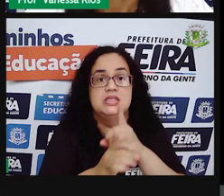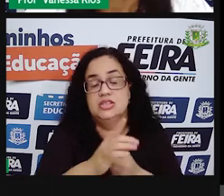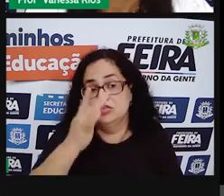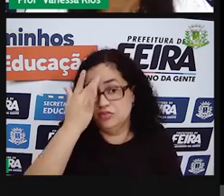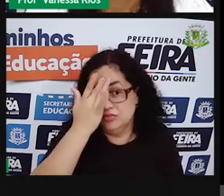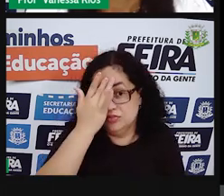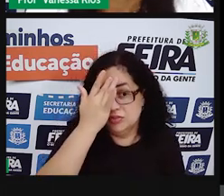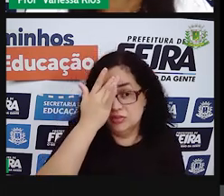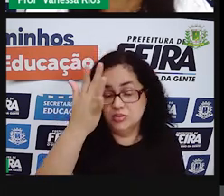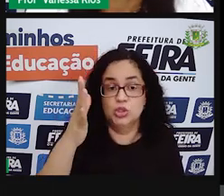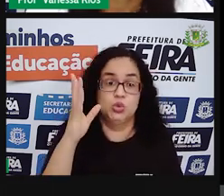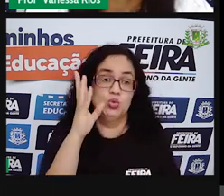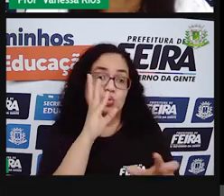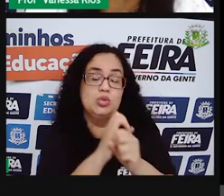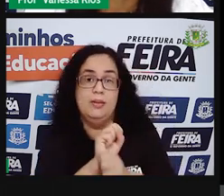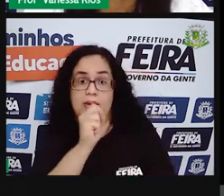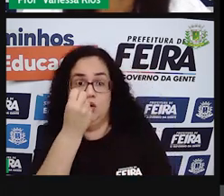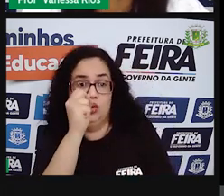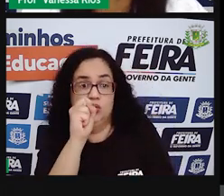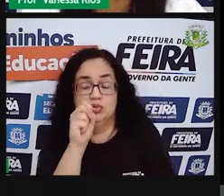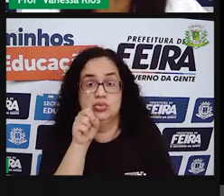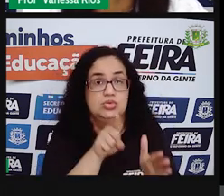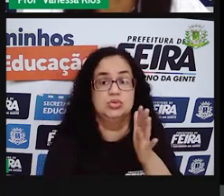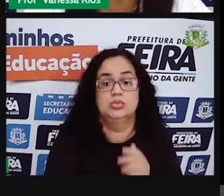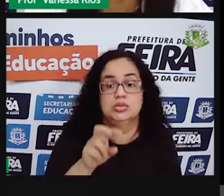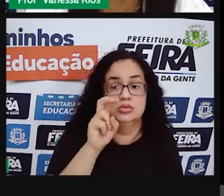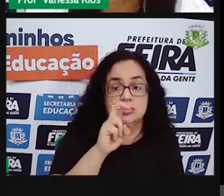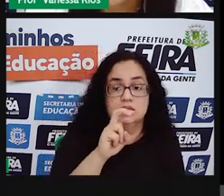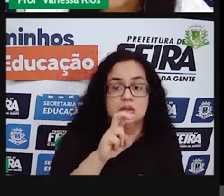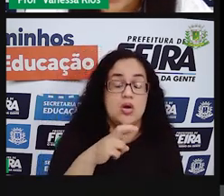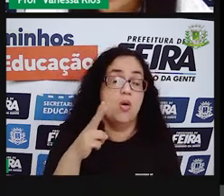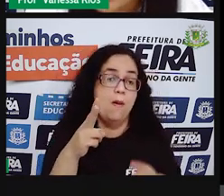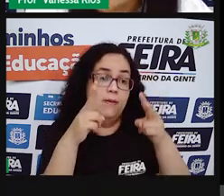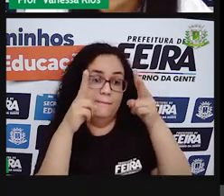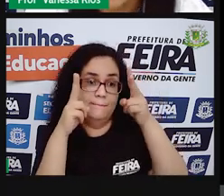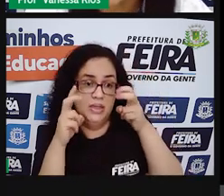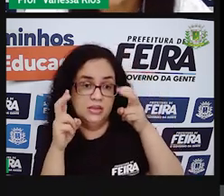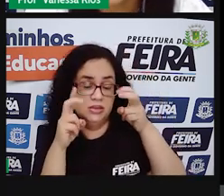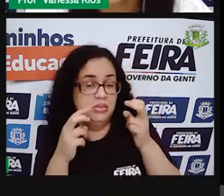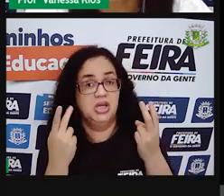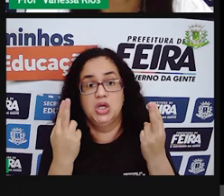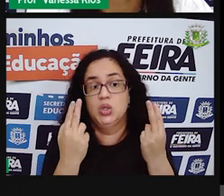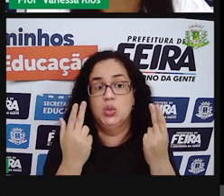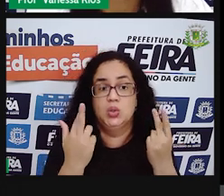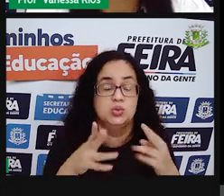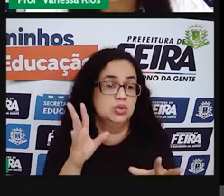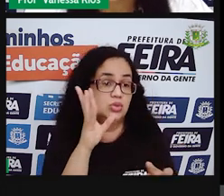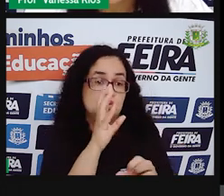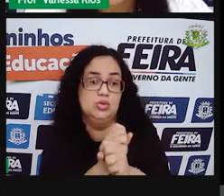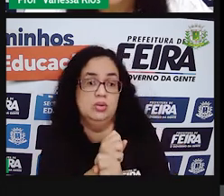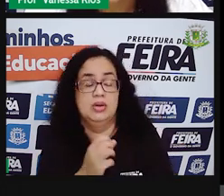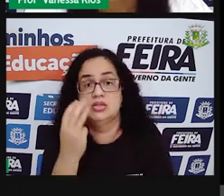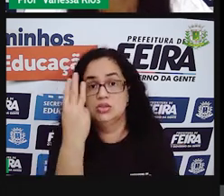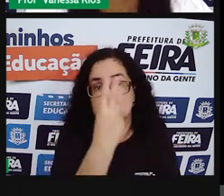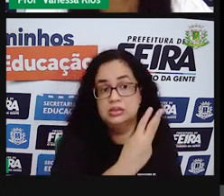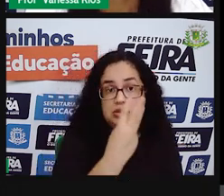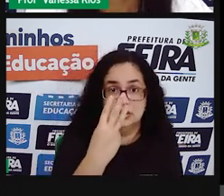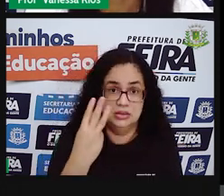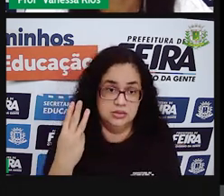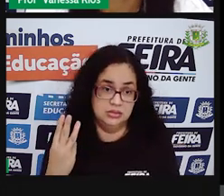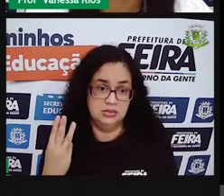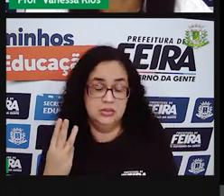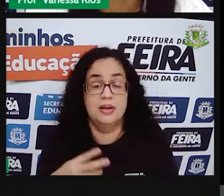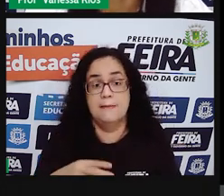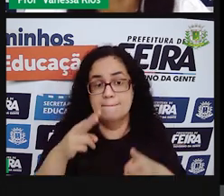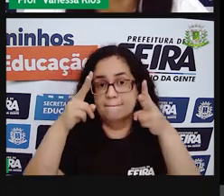fácil somar o 8, diminuir o 5, ou então perceber que isso é a mesma coisa que somar apenas 3. Então,